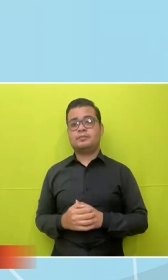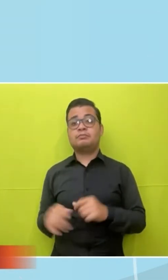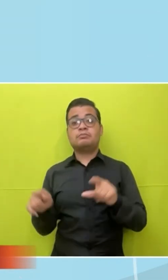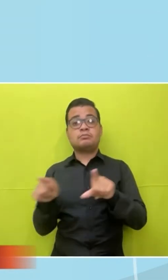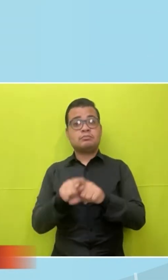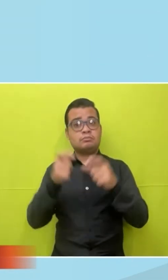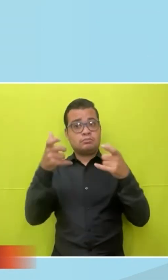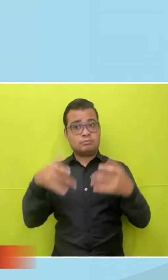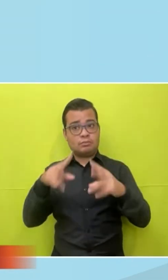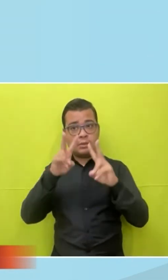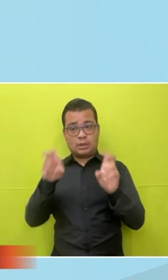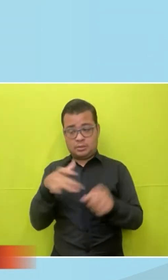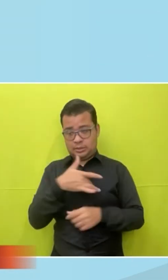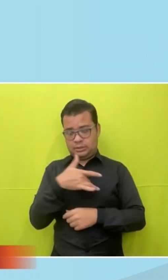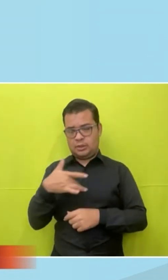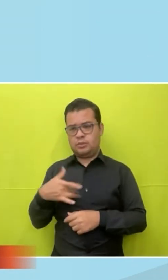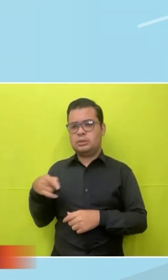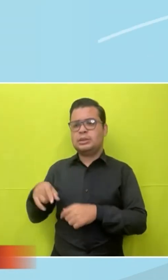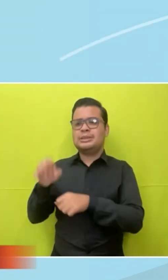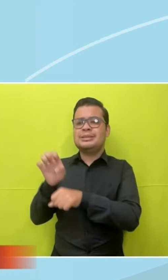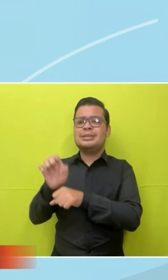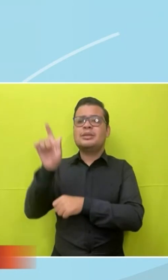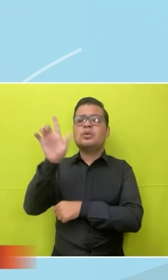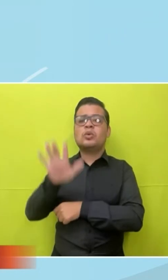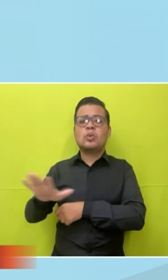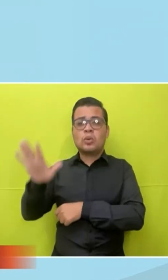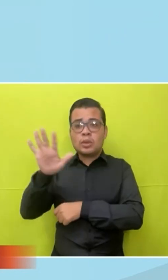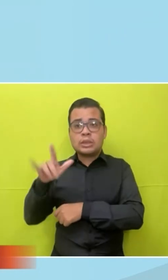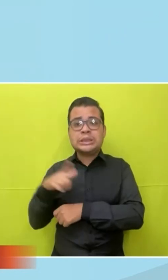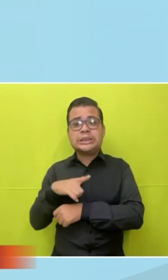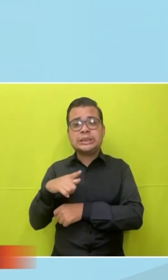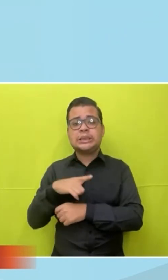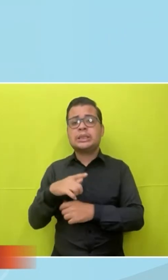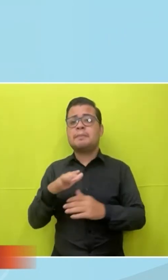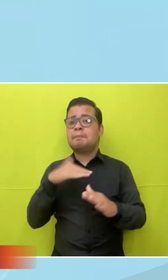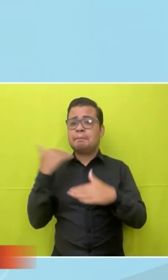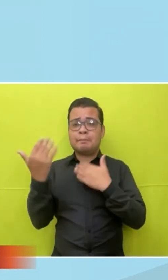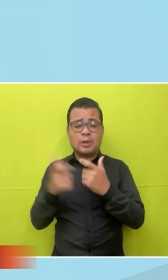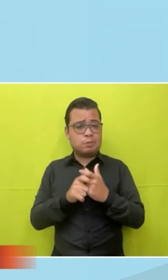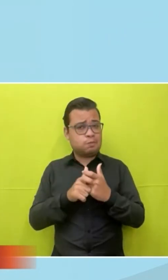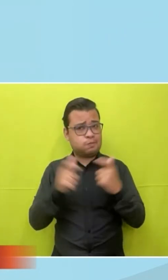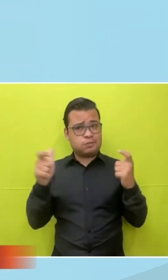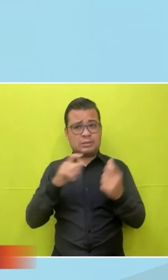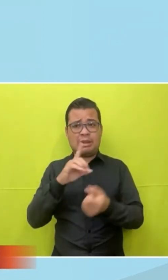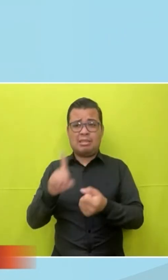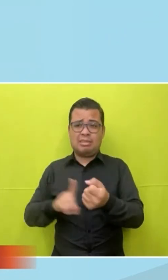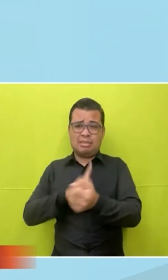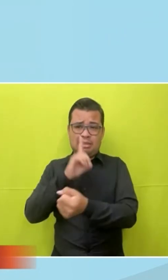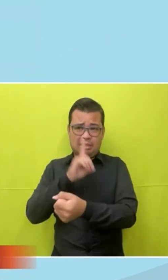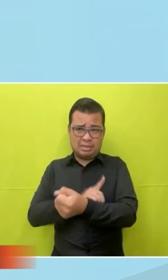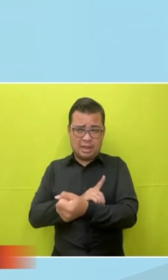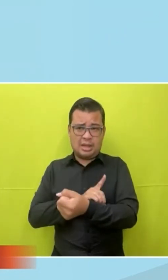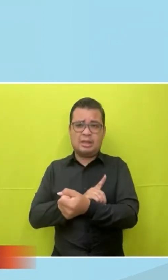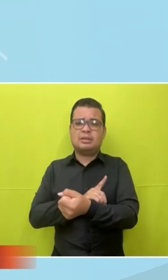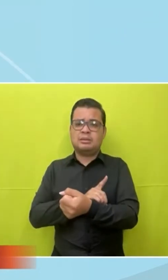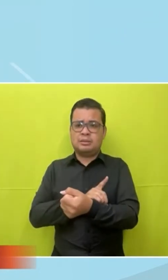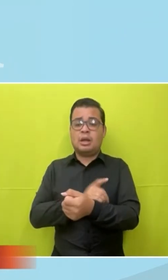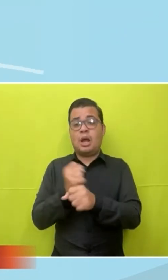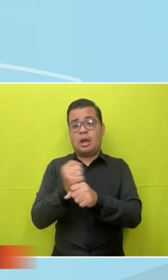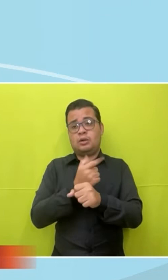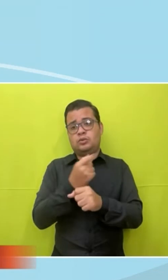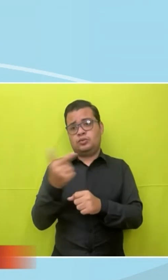sobre saúde, o estado de Goiás já registrou mais mortes por dengue nesse ano do que